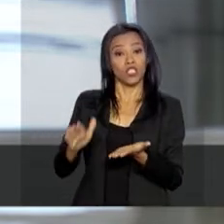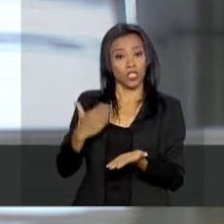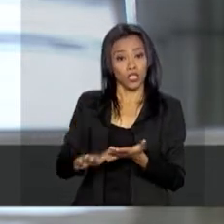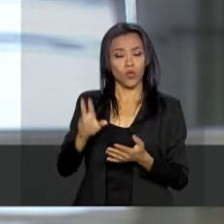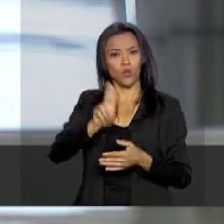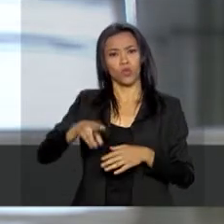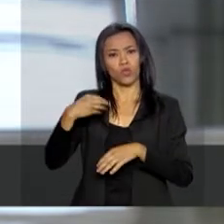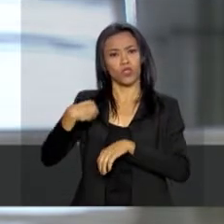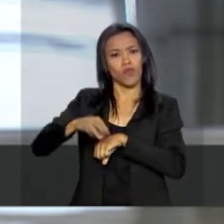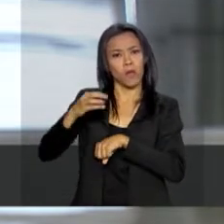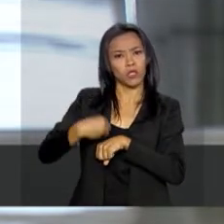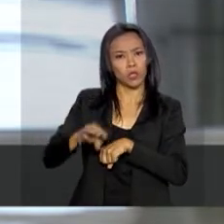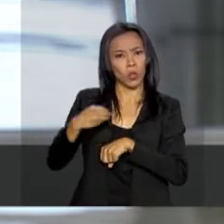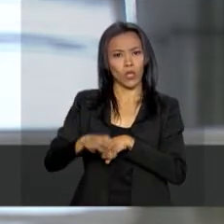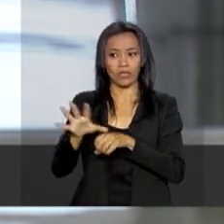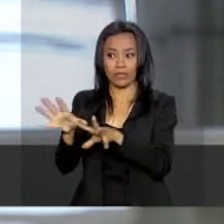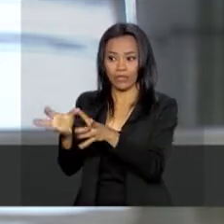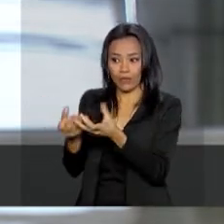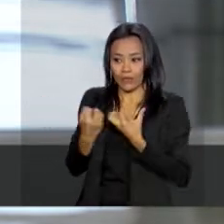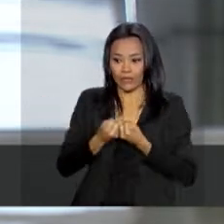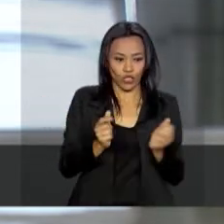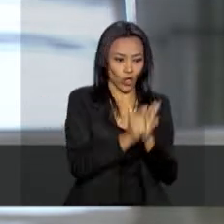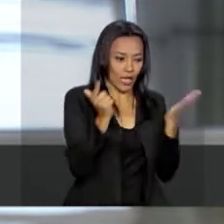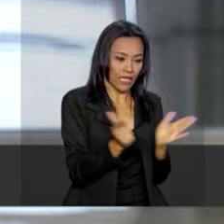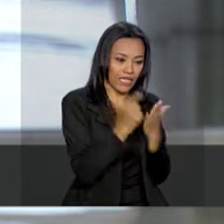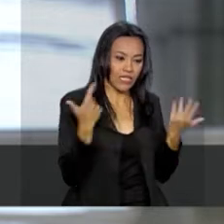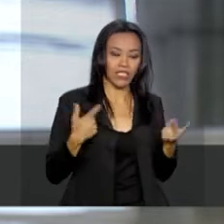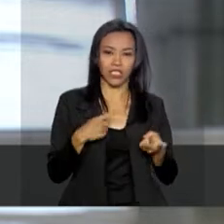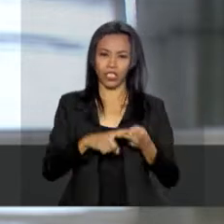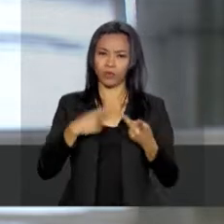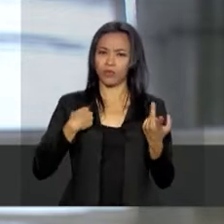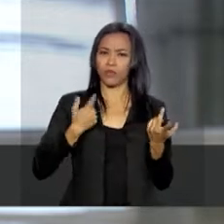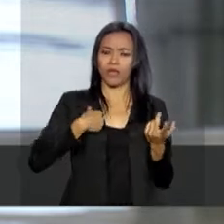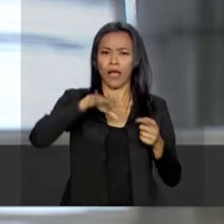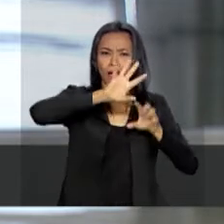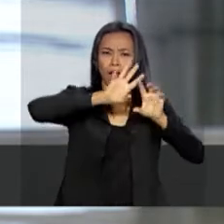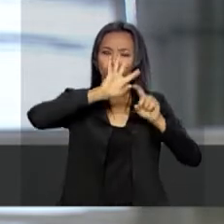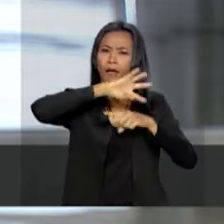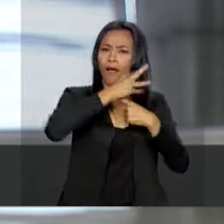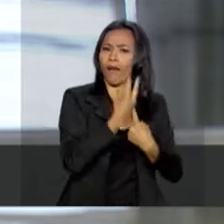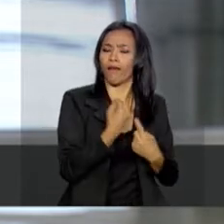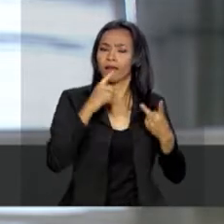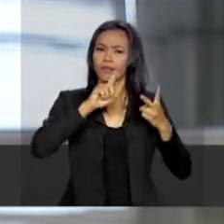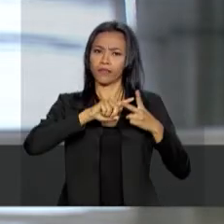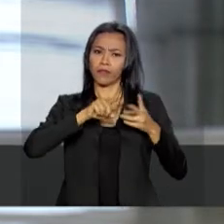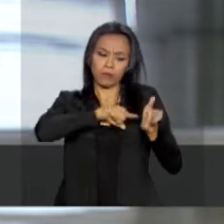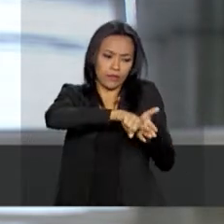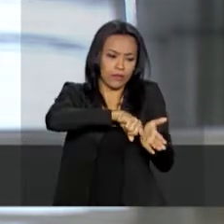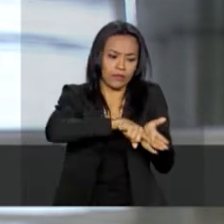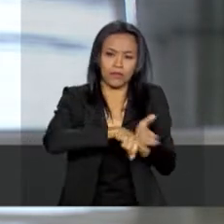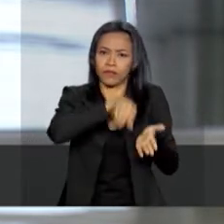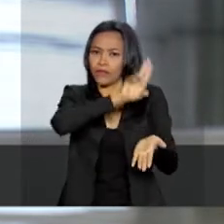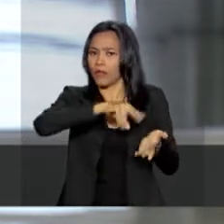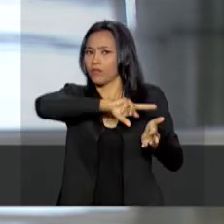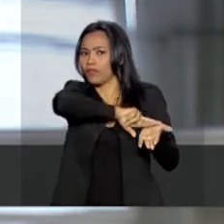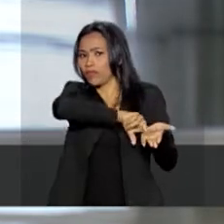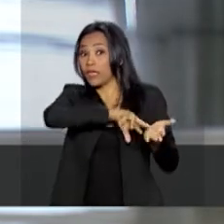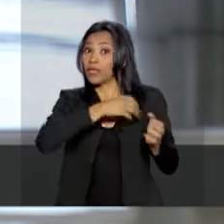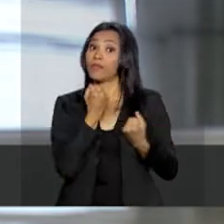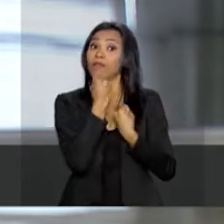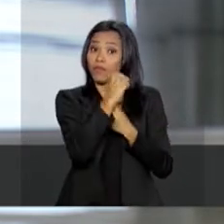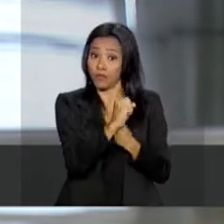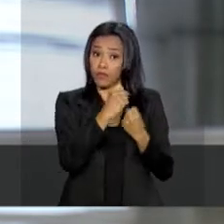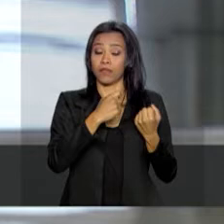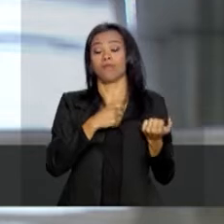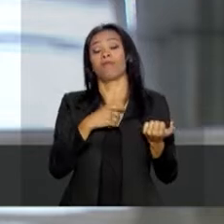realizados para fins jornalísticos artísticos acadêmicos de segurança pública e defesa nacional a